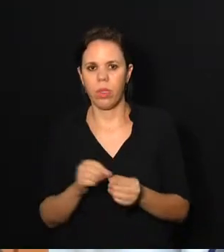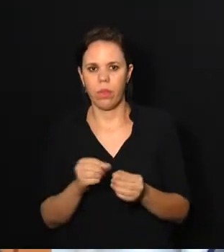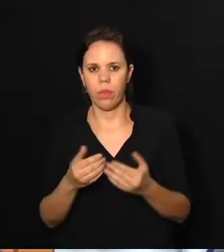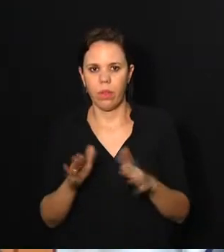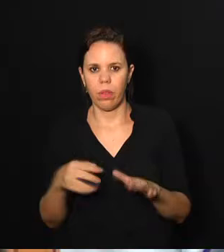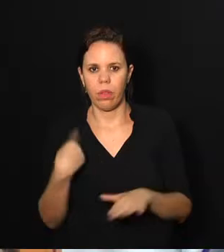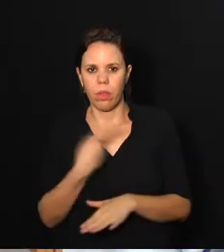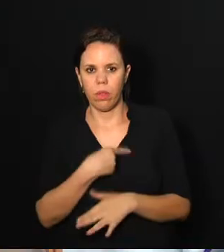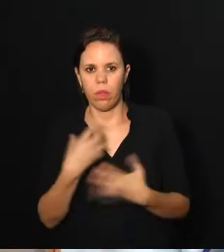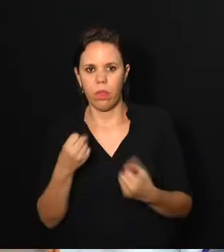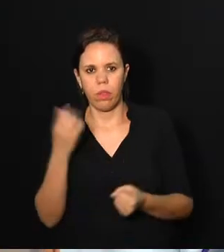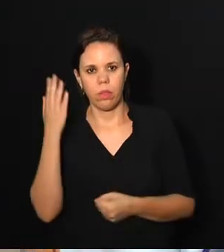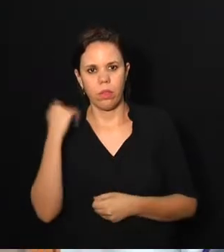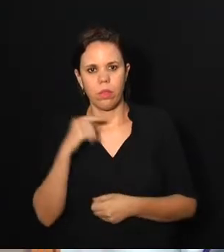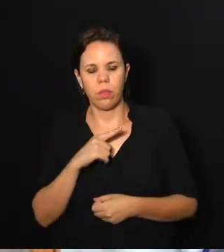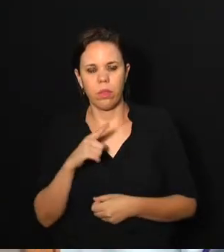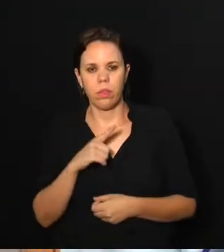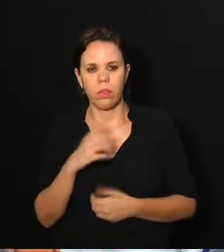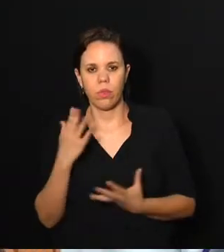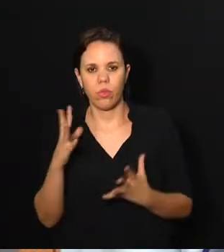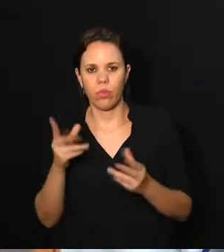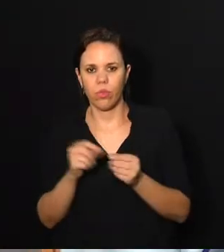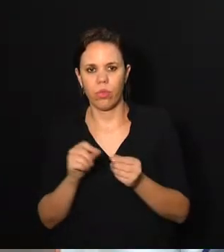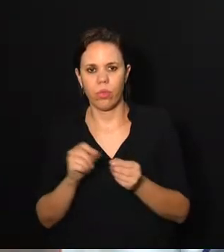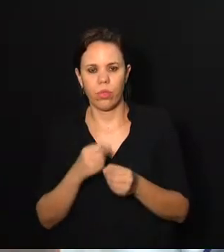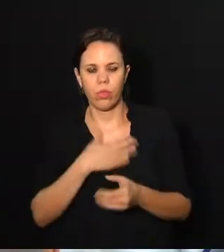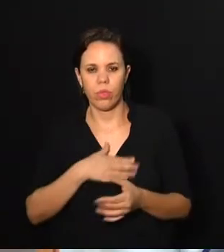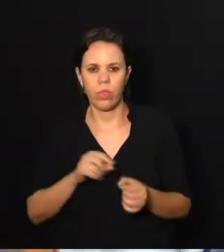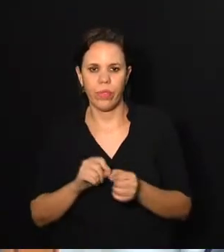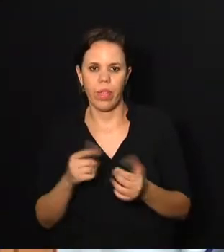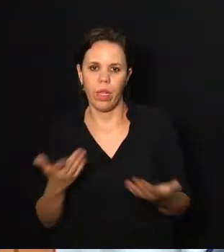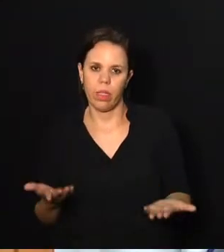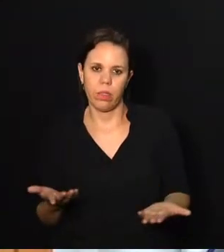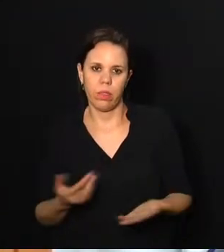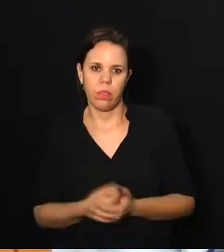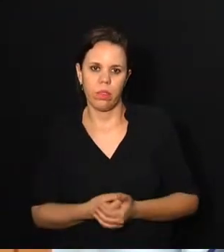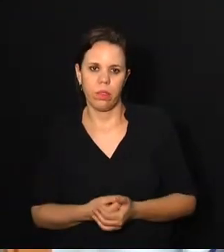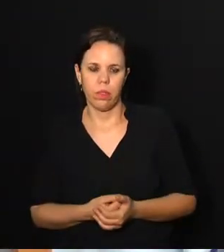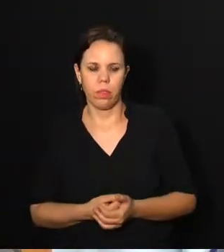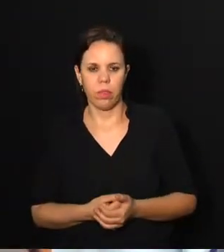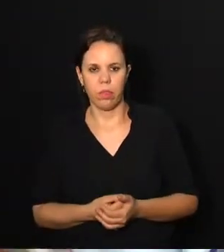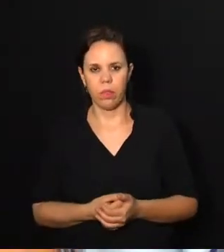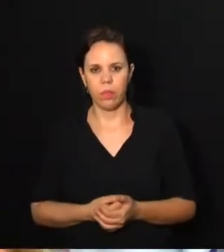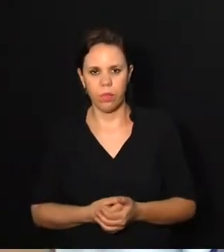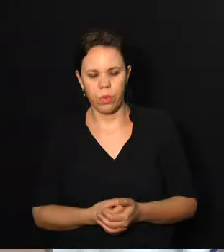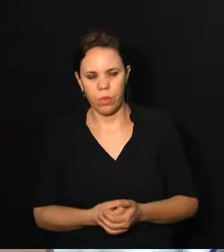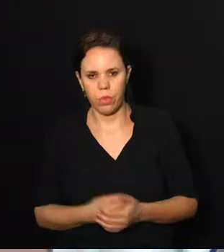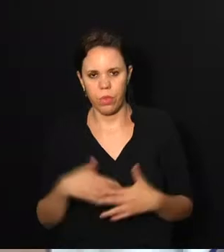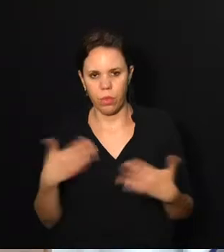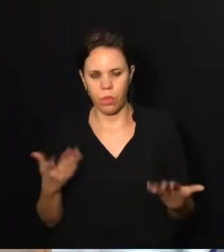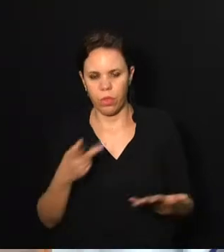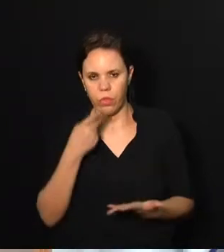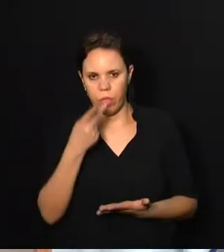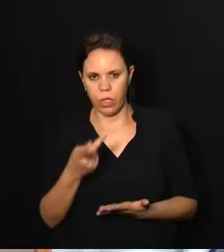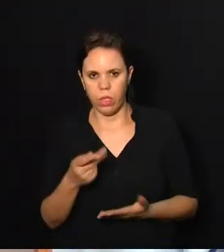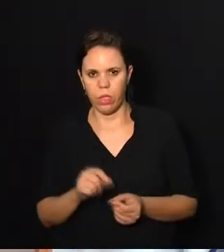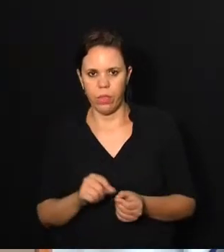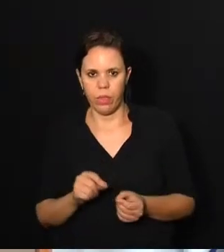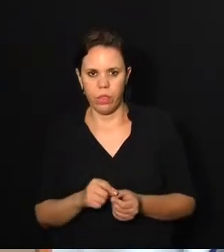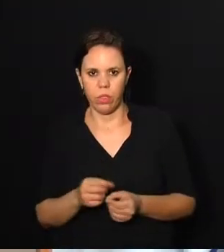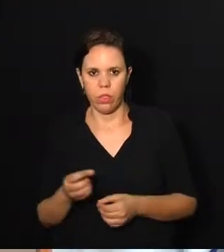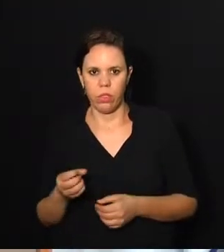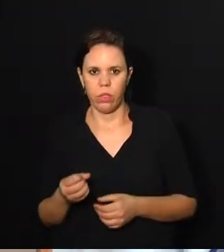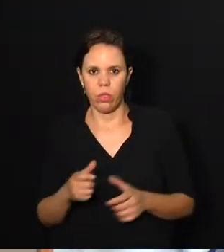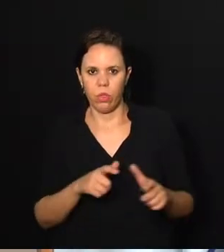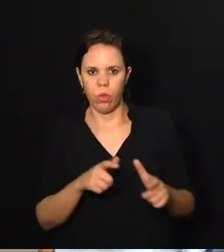gente reconhece que nem tudo que a gente gostaria a gente faz. Né? Mas quando a gente fala a passagem do Novo Esperança